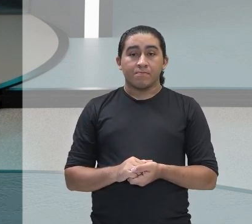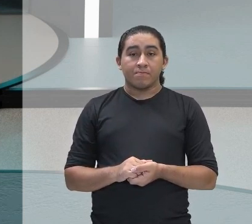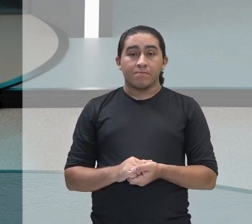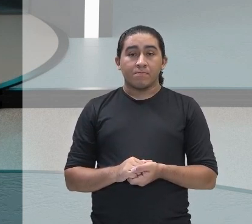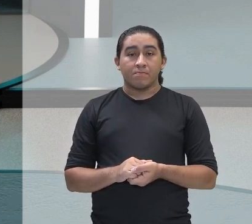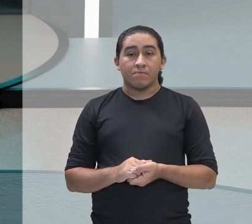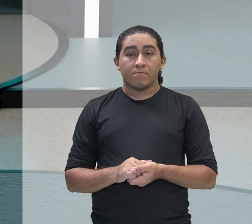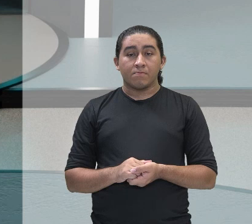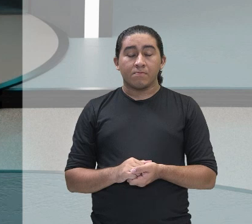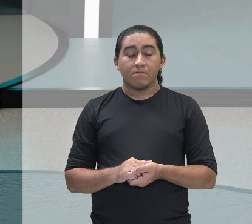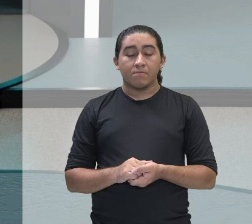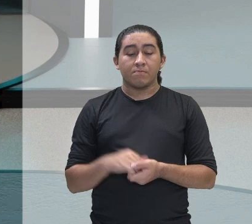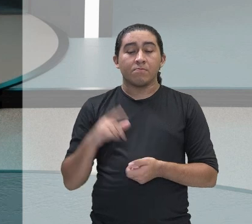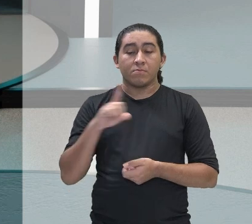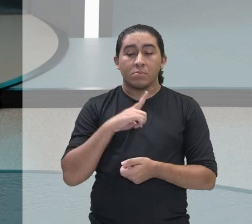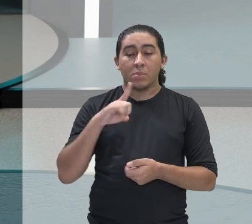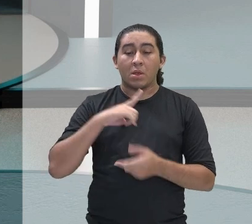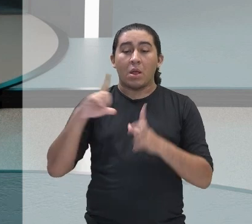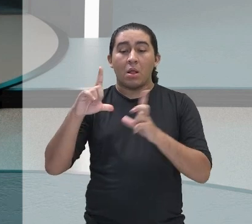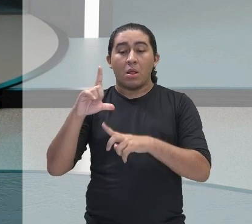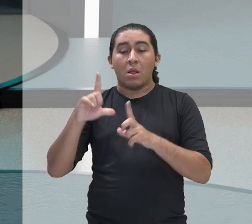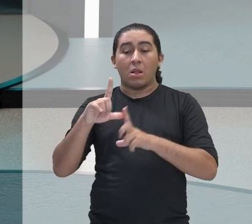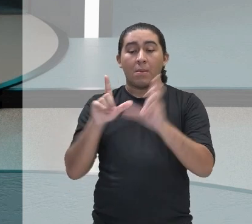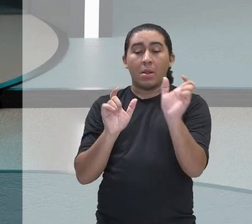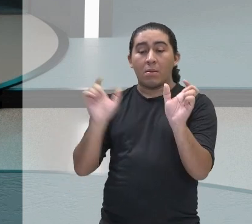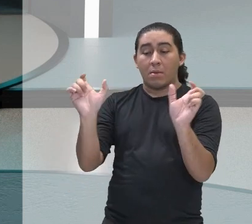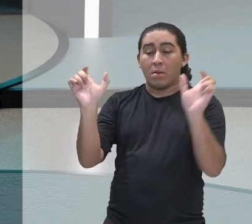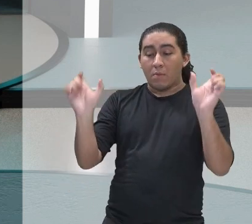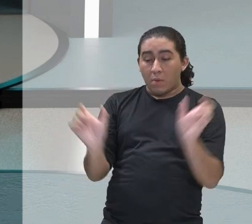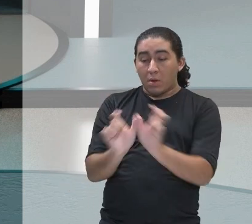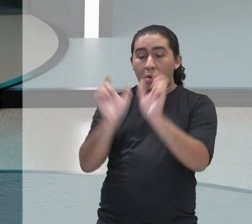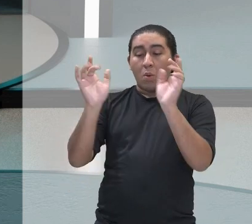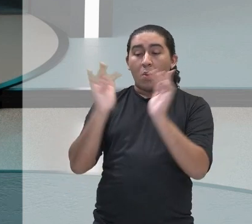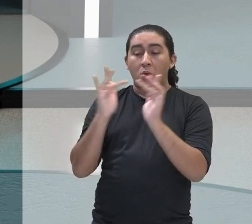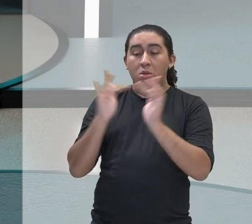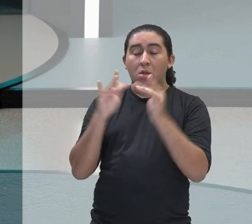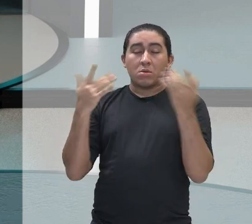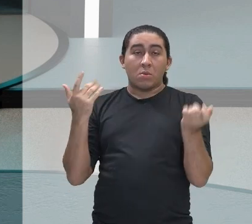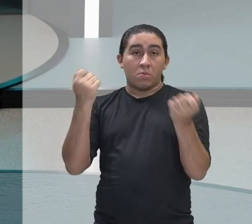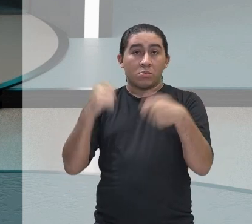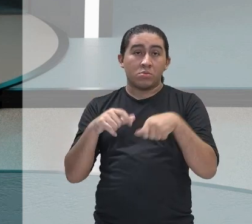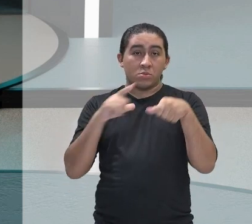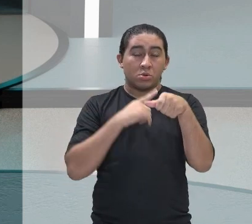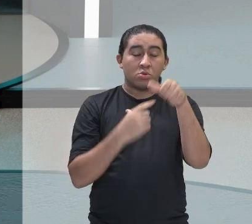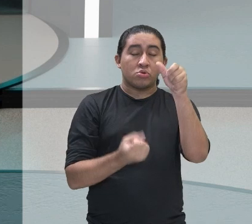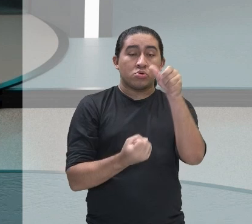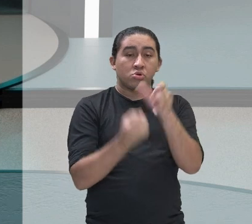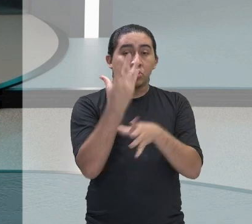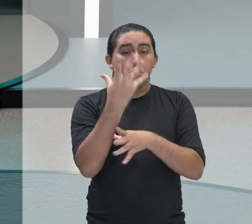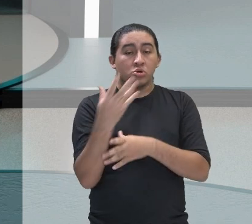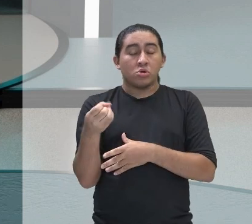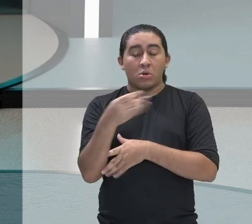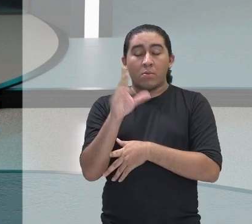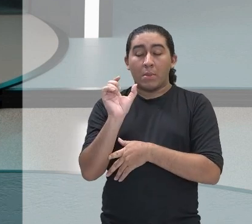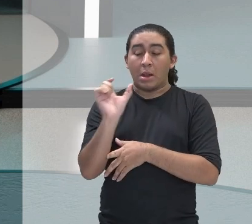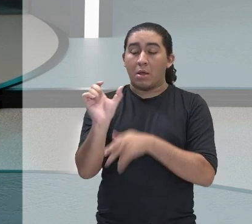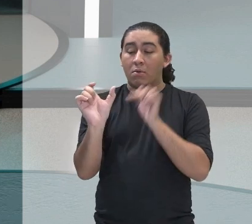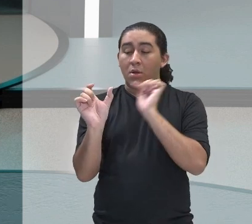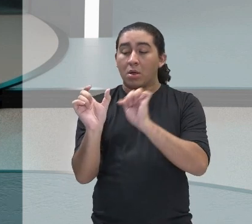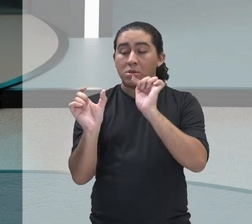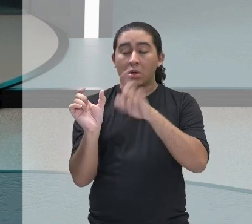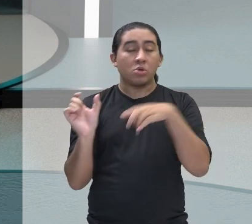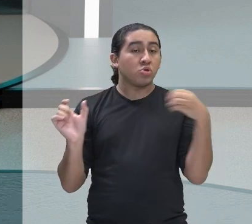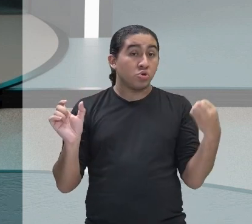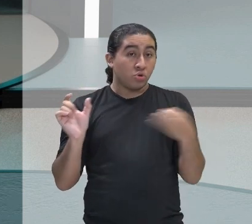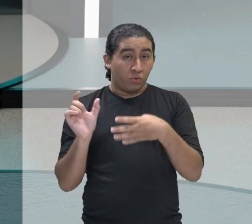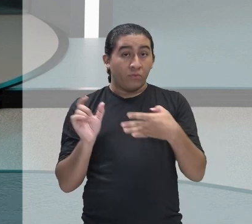Vem, se encontram e ali acontece uma formação e essa palavra trará um